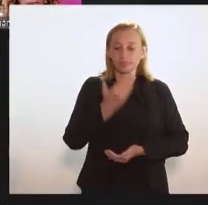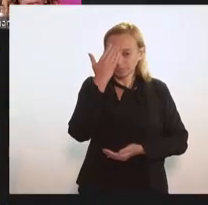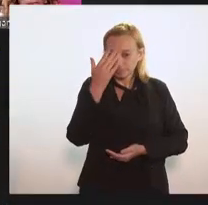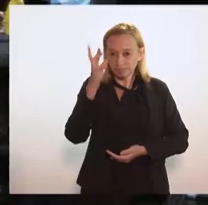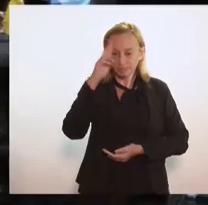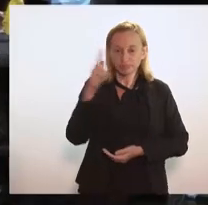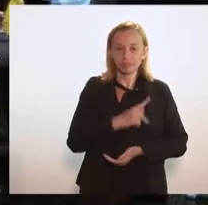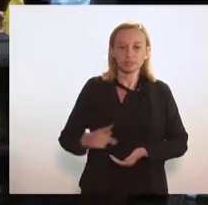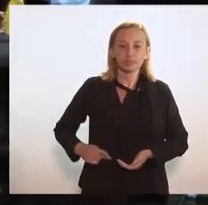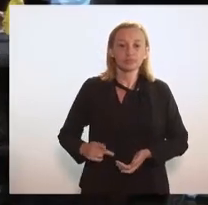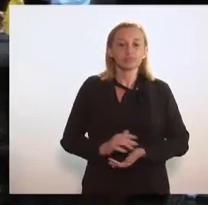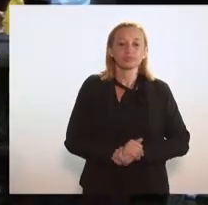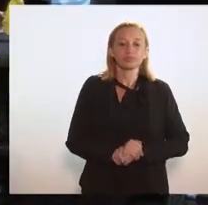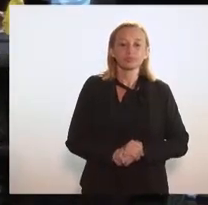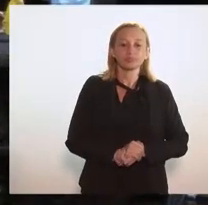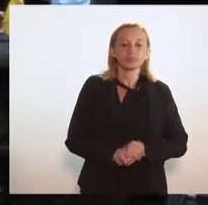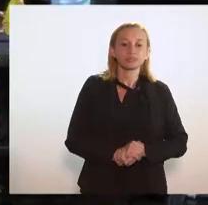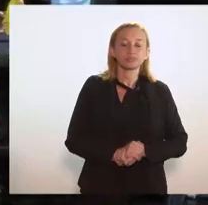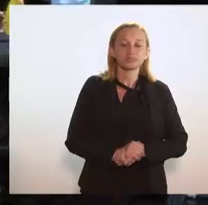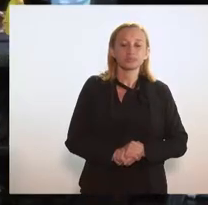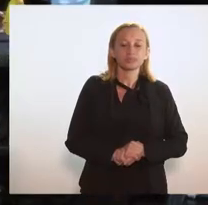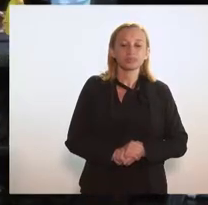Presidente obrigado